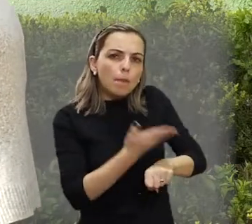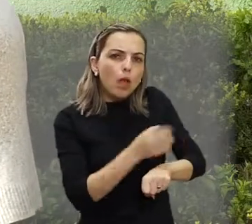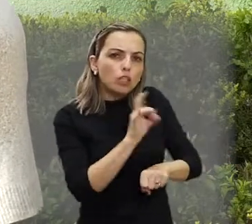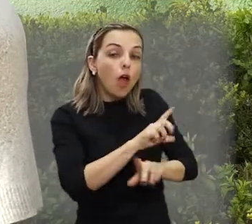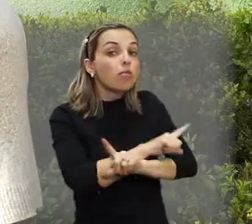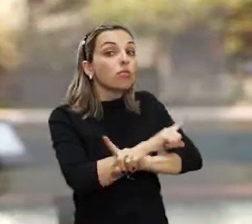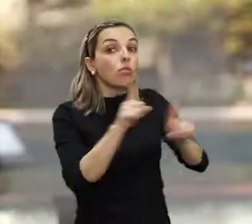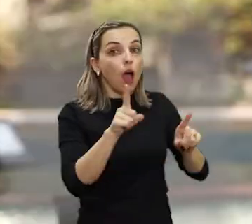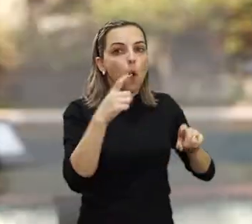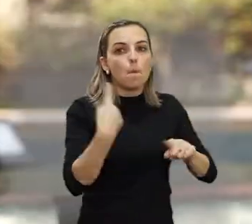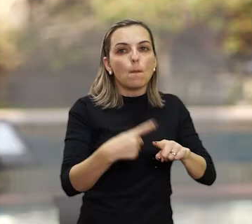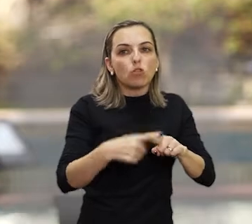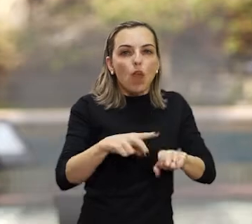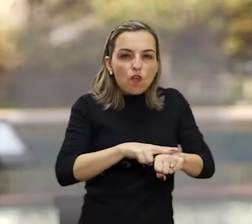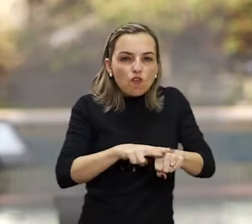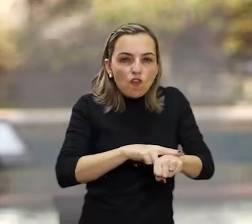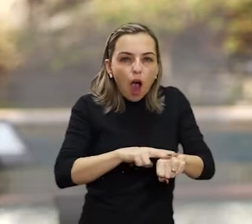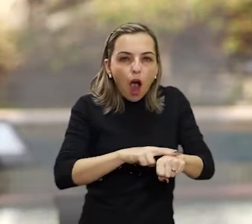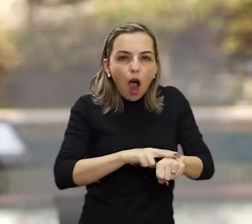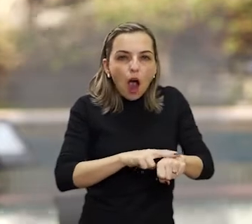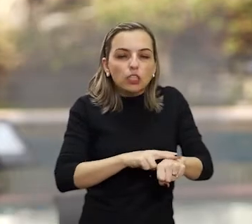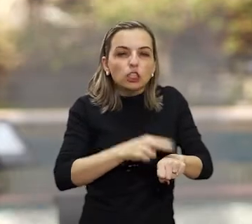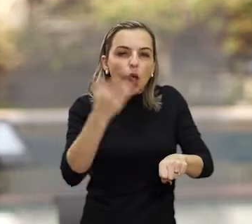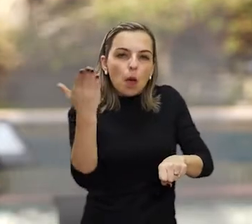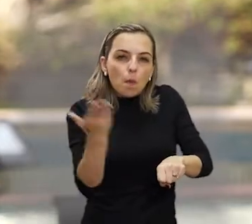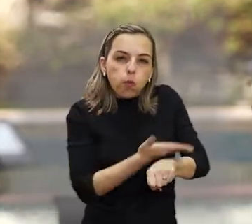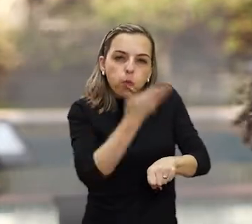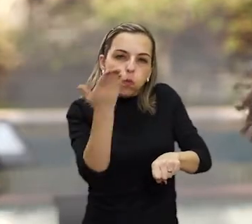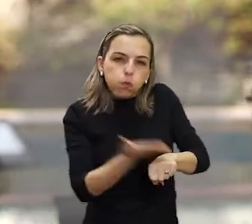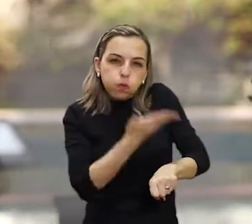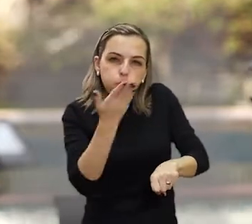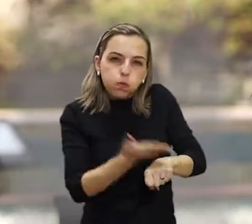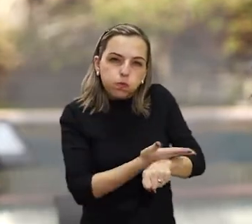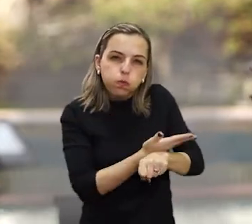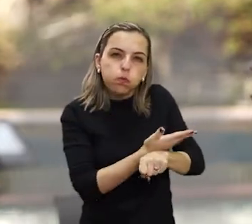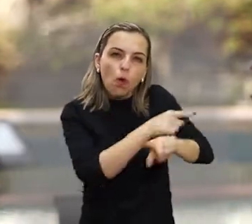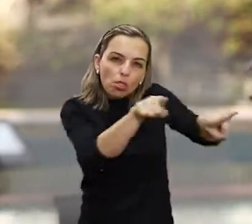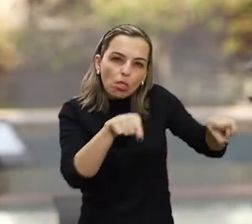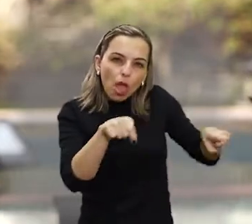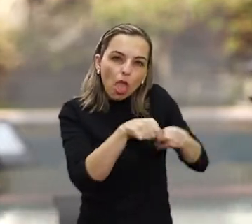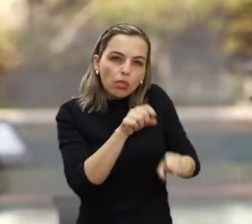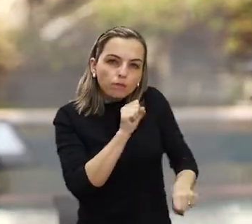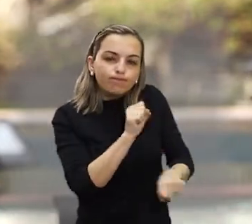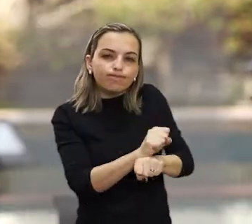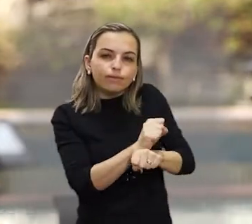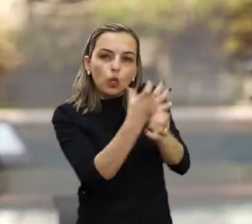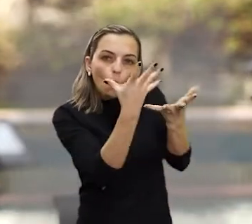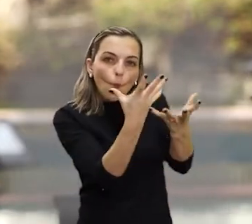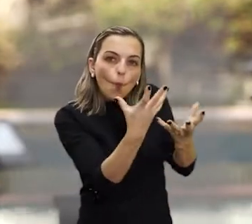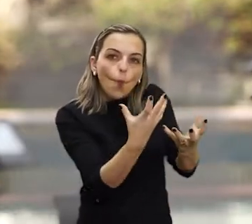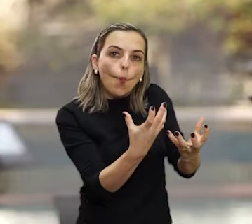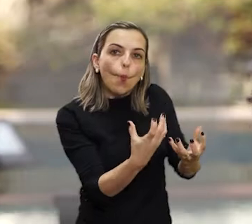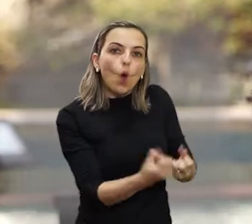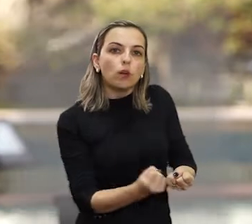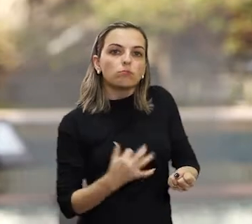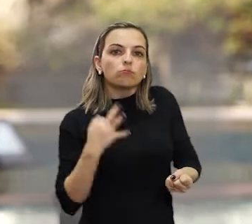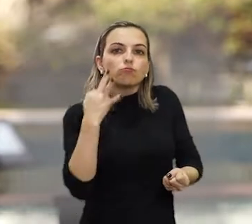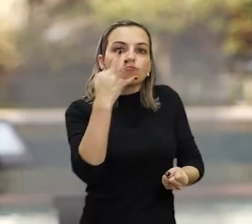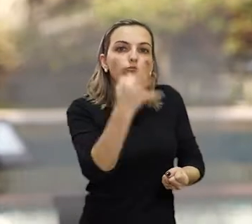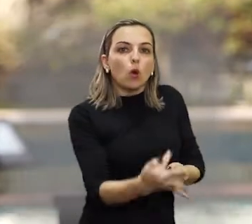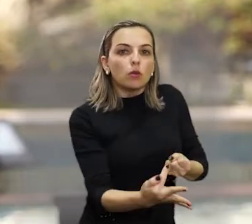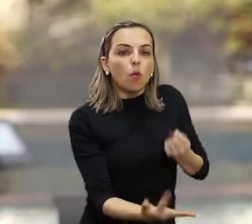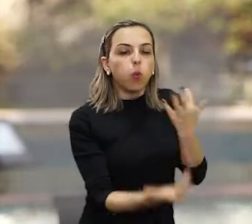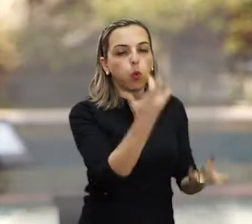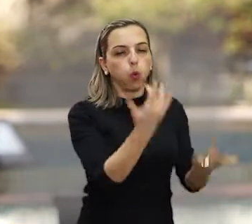tira o mato alto, essa massa de vegetação, né, verde que estava ali, ela fica sobre o solo, ela seca,